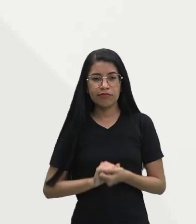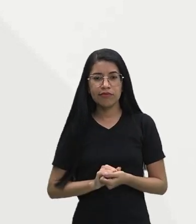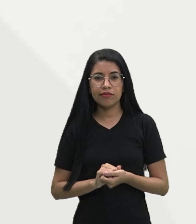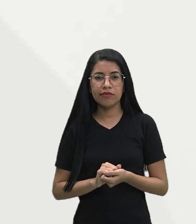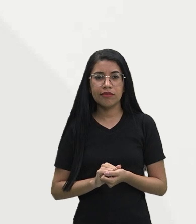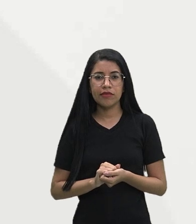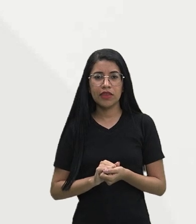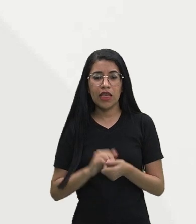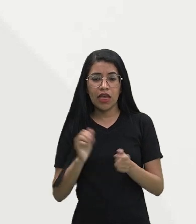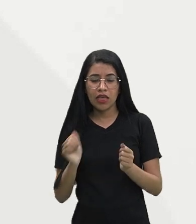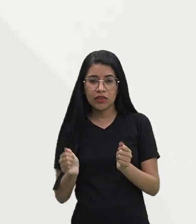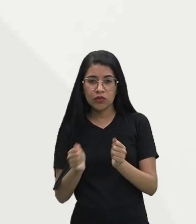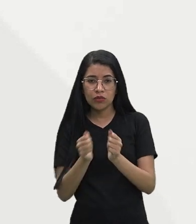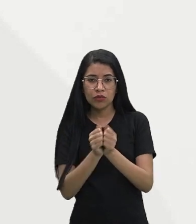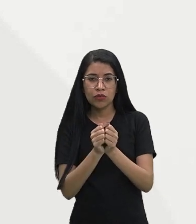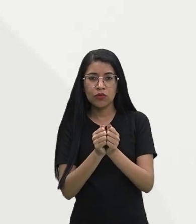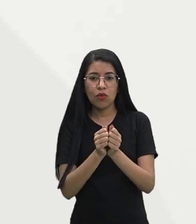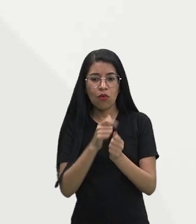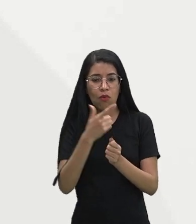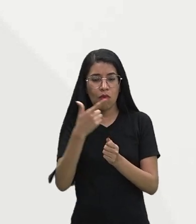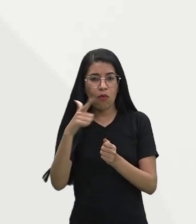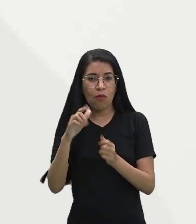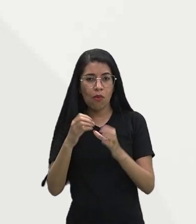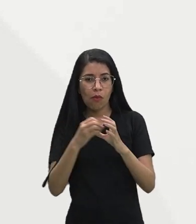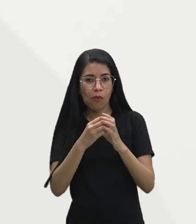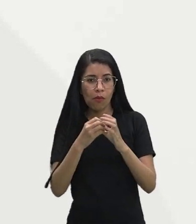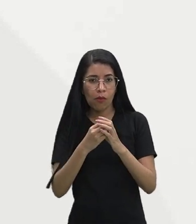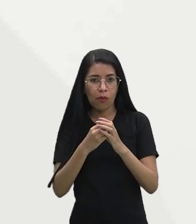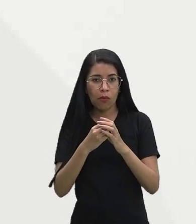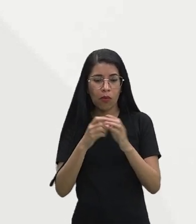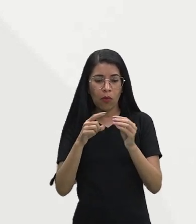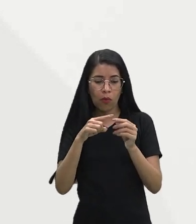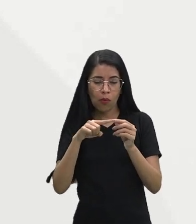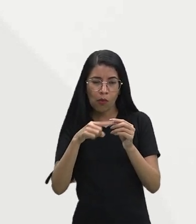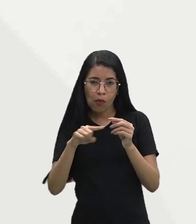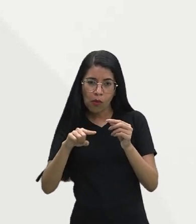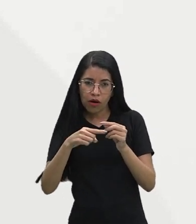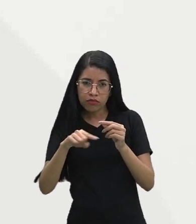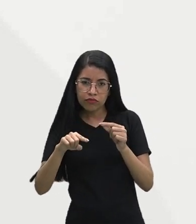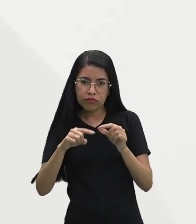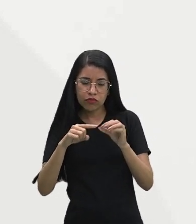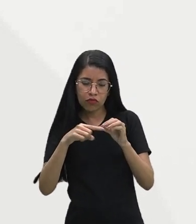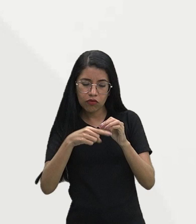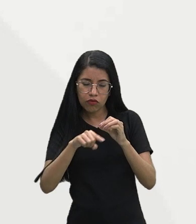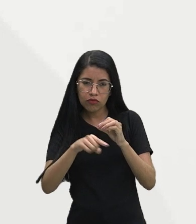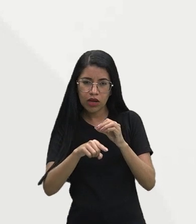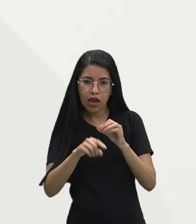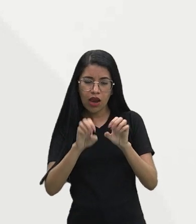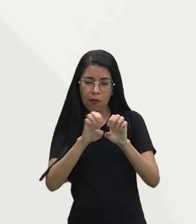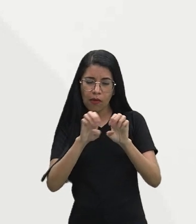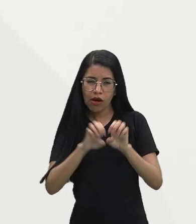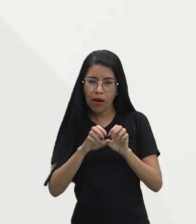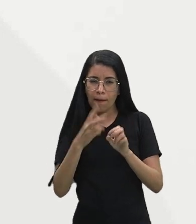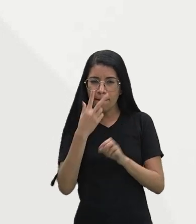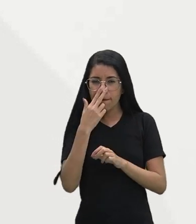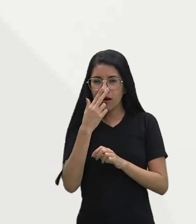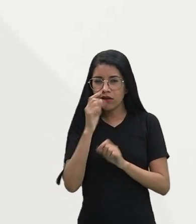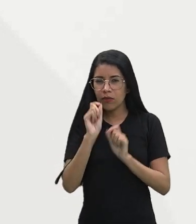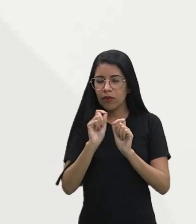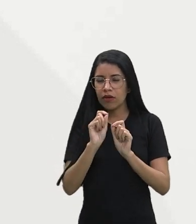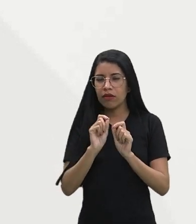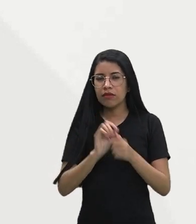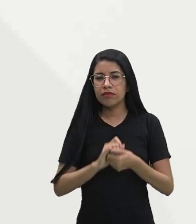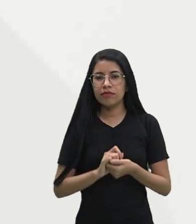se uniu a essa outra célula, trazendo um flagelo para ela. O flagelo é essa estrutura que parece assim, igual